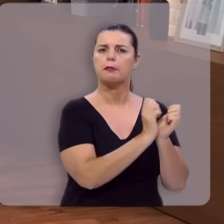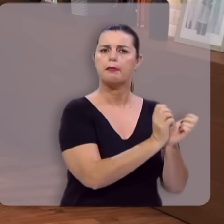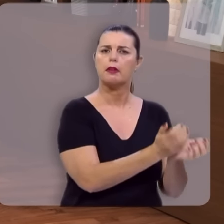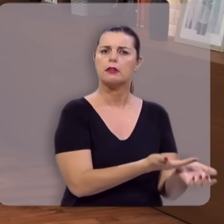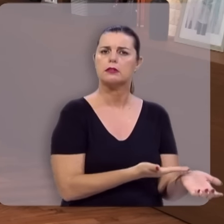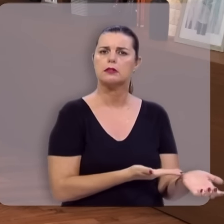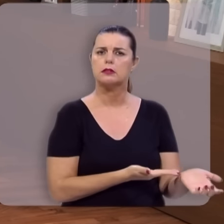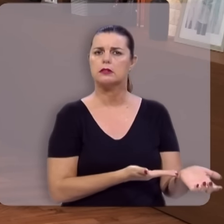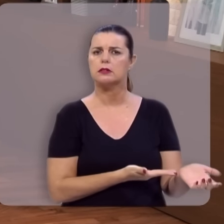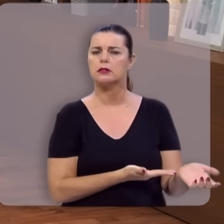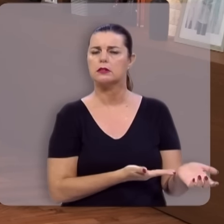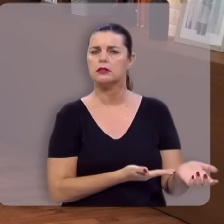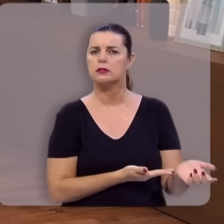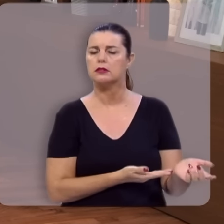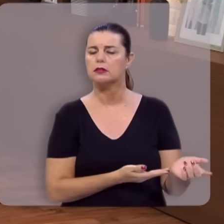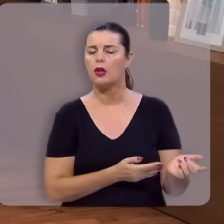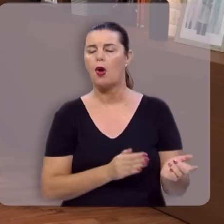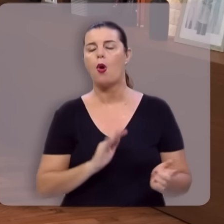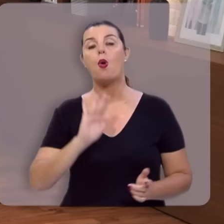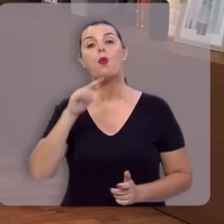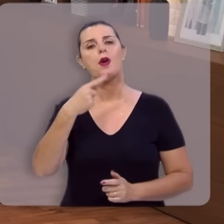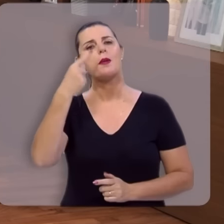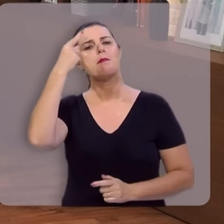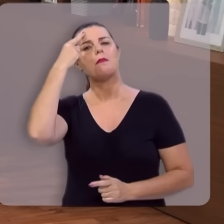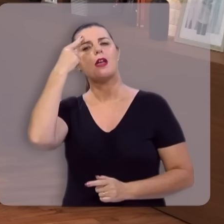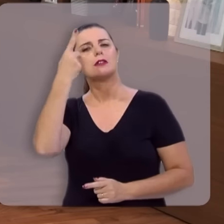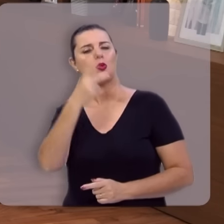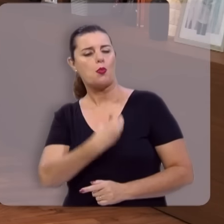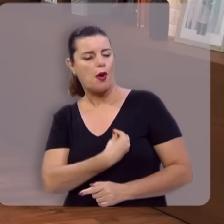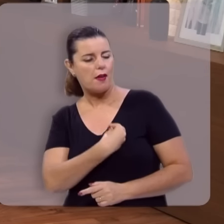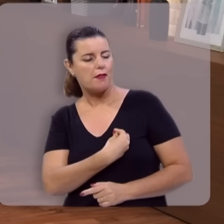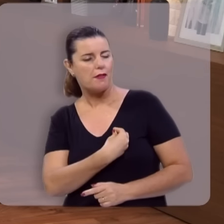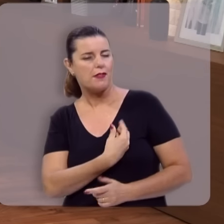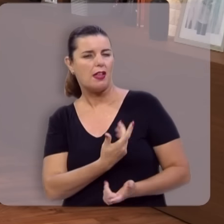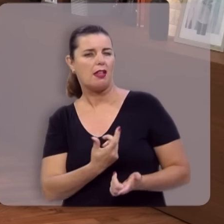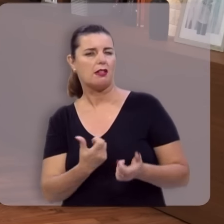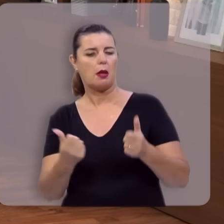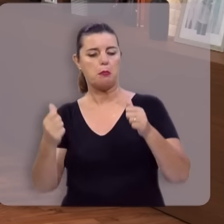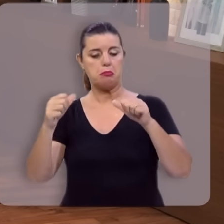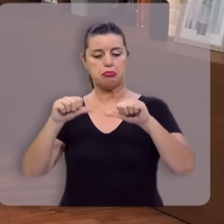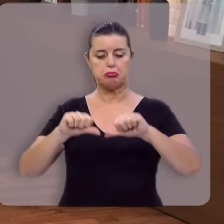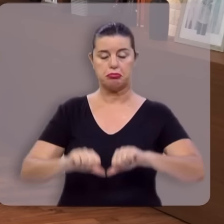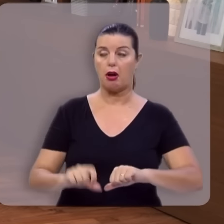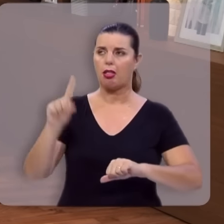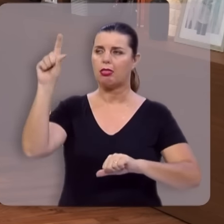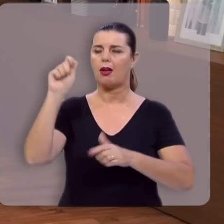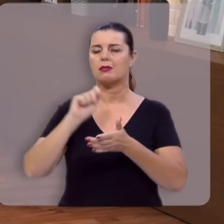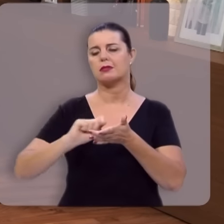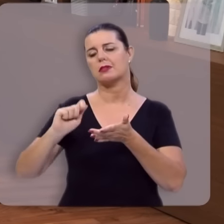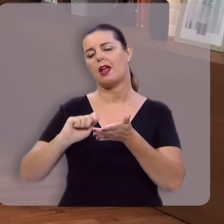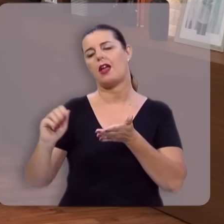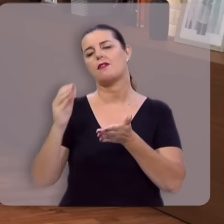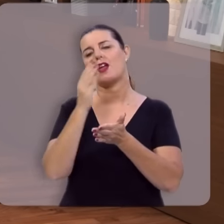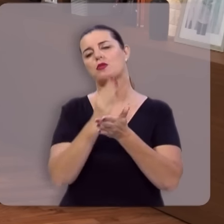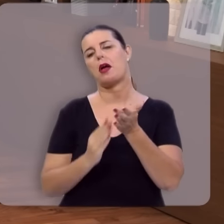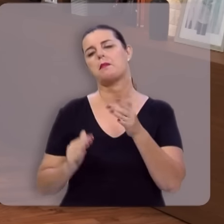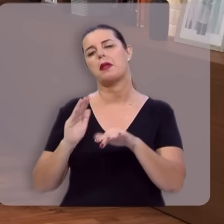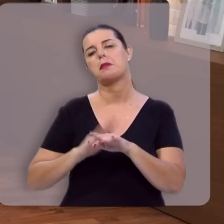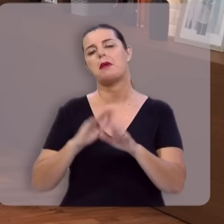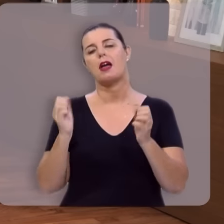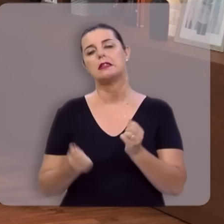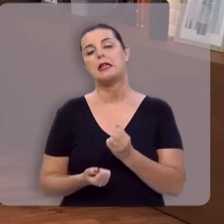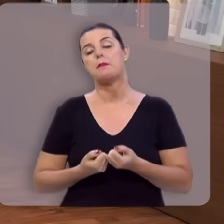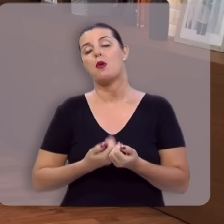Porém, quando você pensa que a sua vida está de ponta cabeça, Deus está escrevendo o capítulo